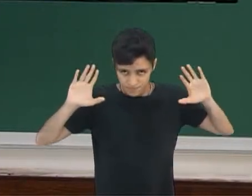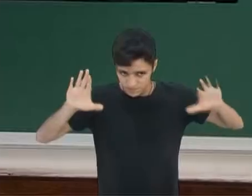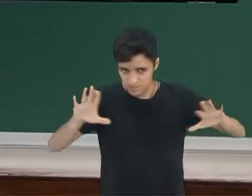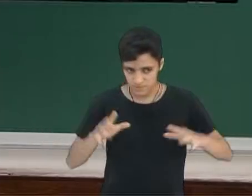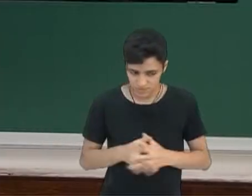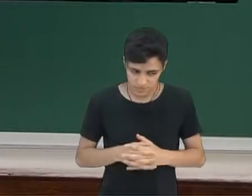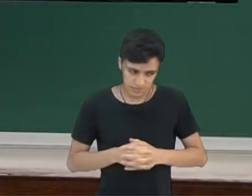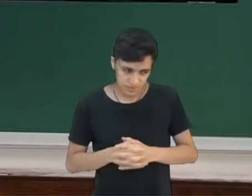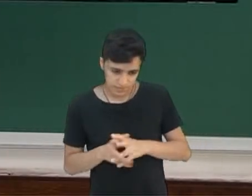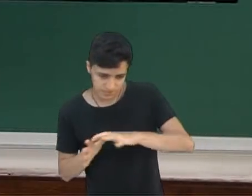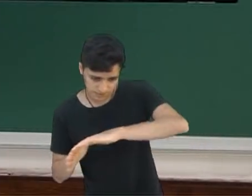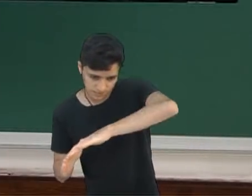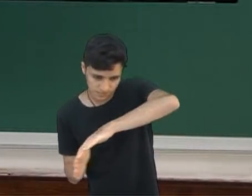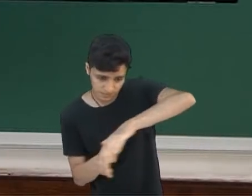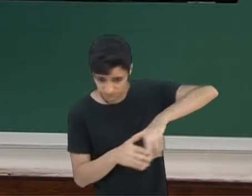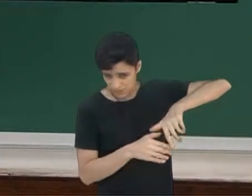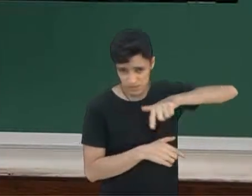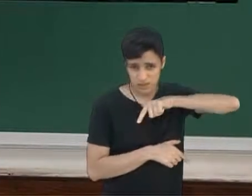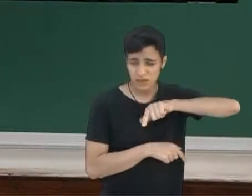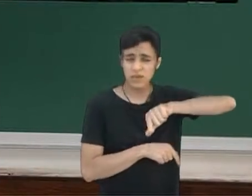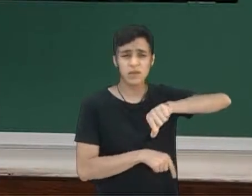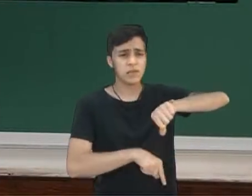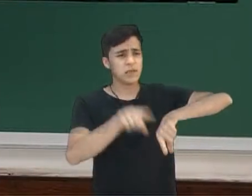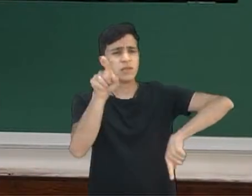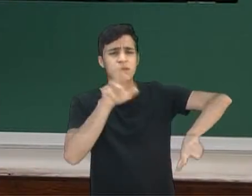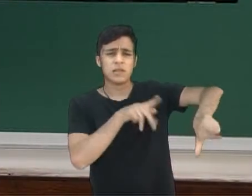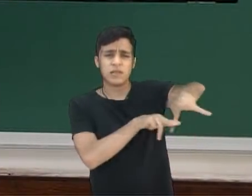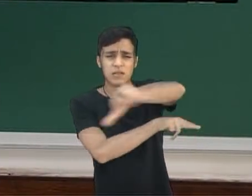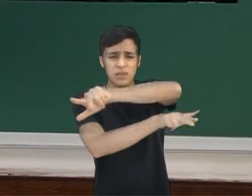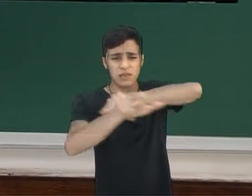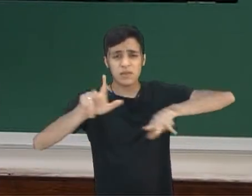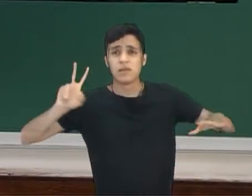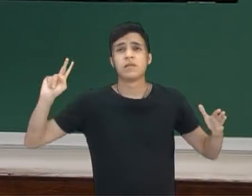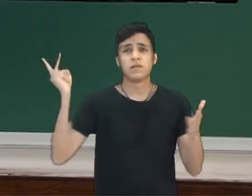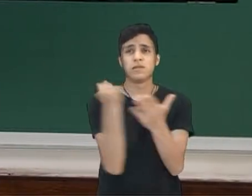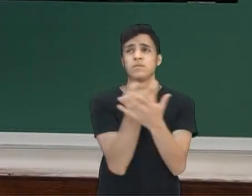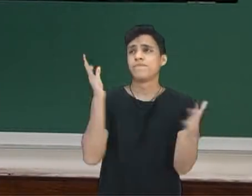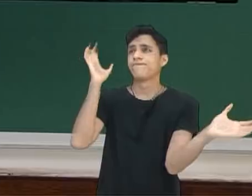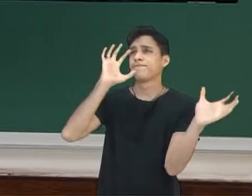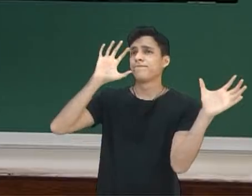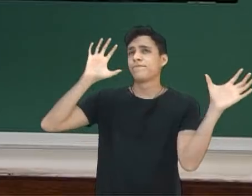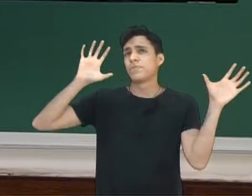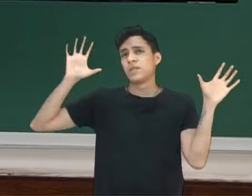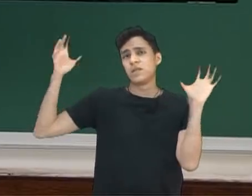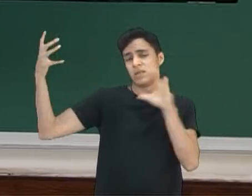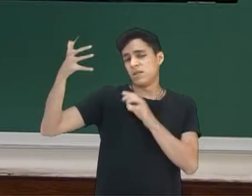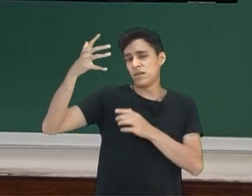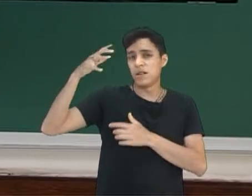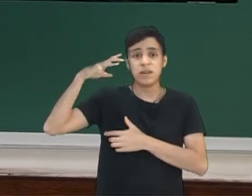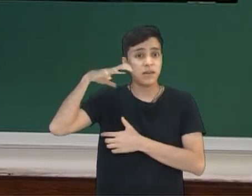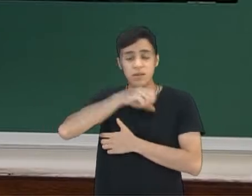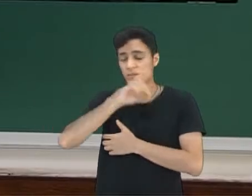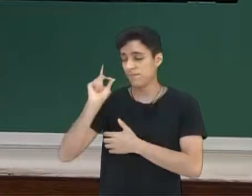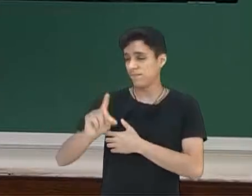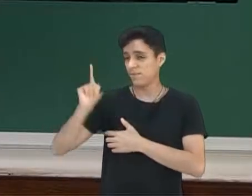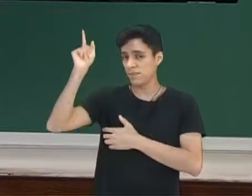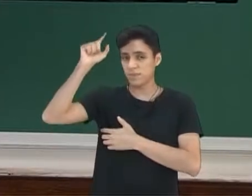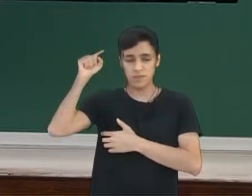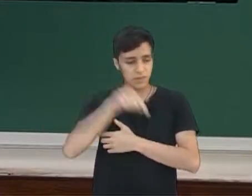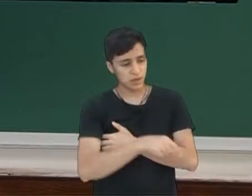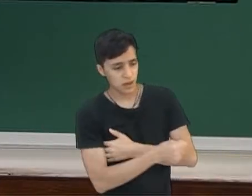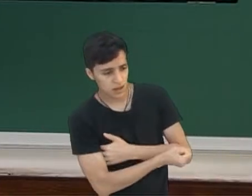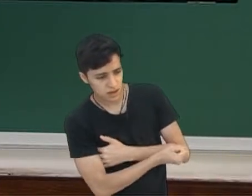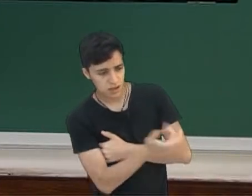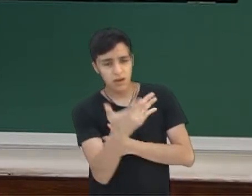nós tivermos uma alta variabilidade e acontecer uma mudança ambiental muito drástica, alguns